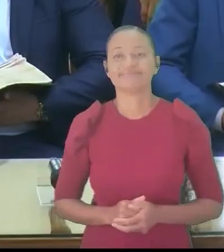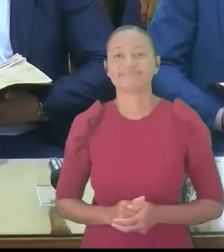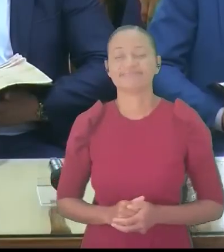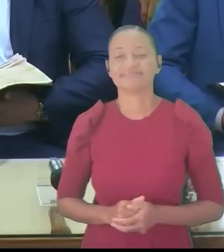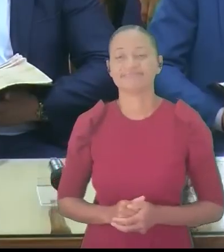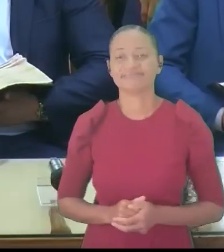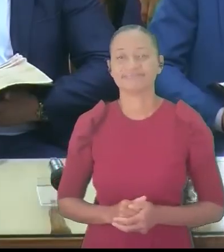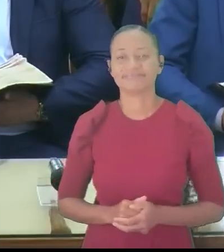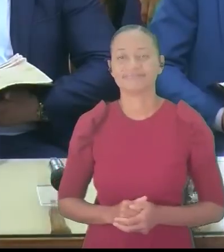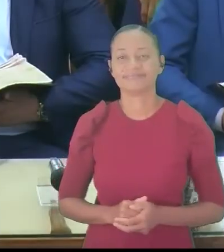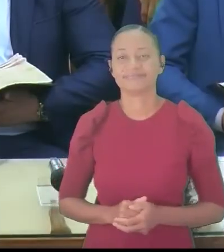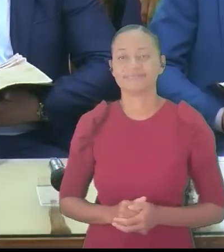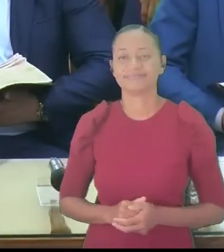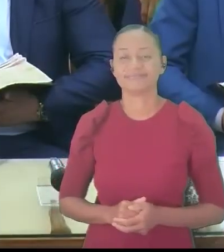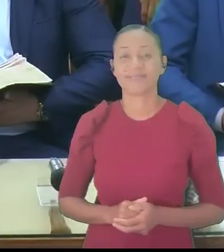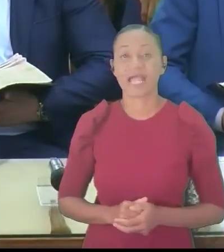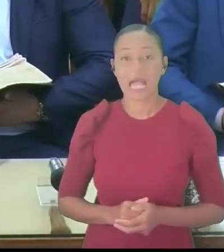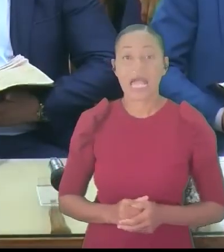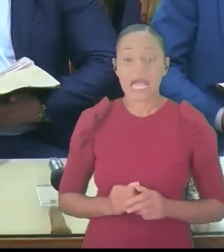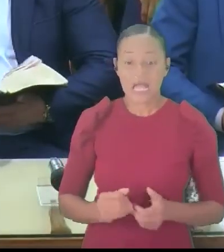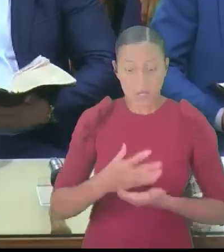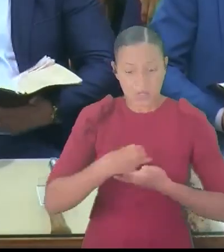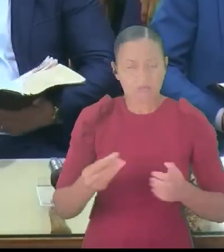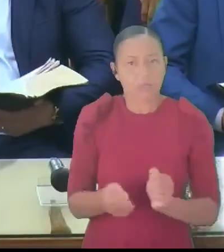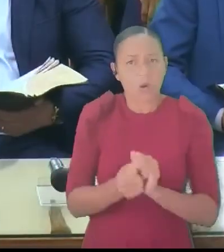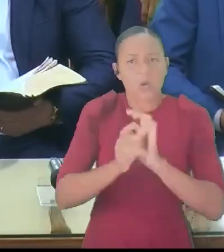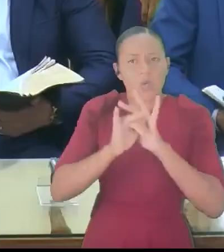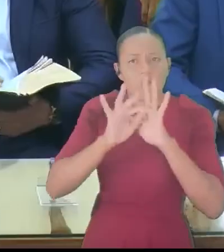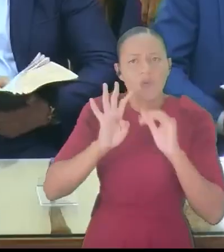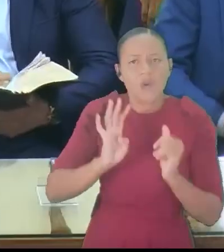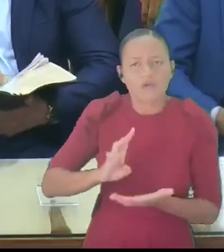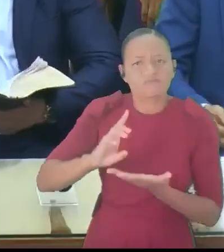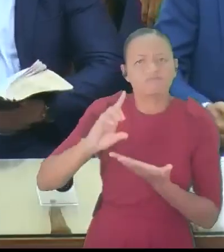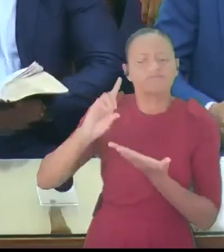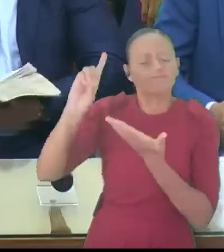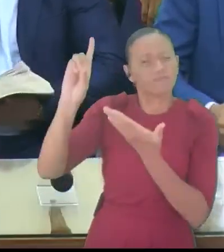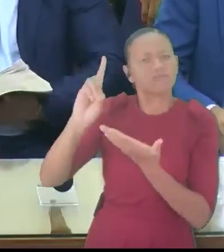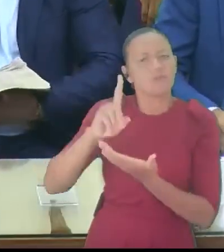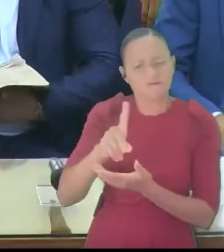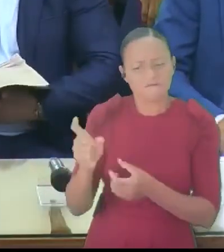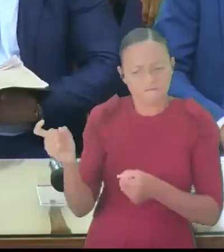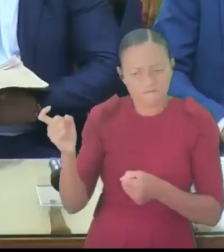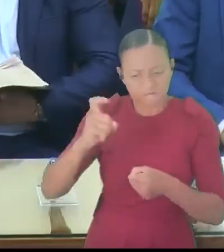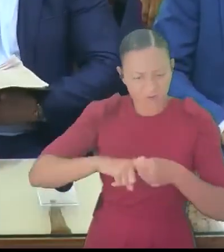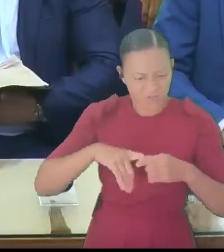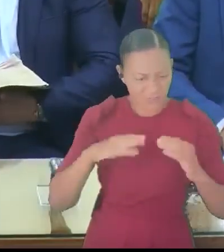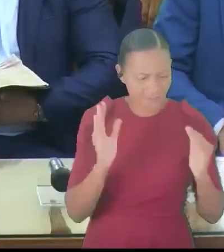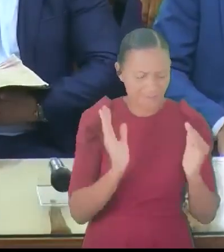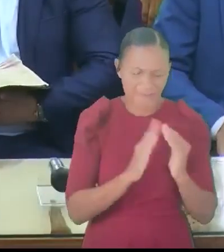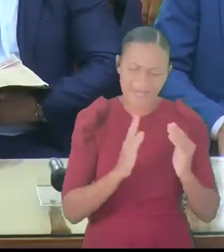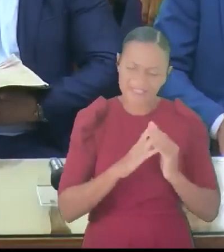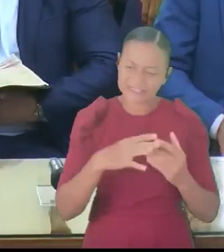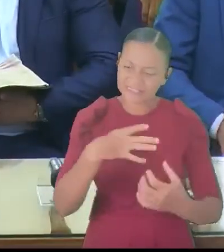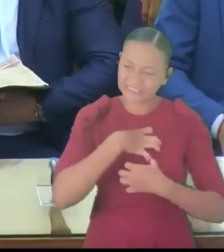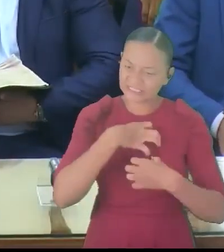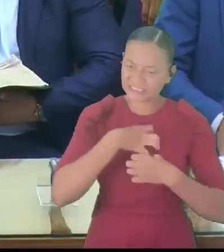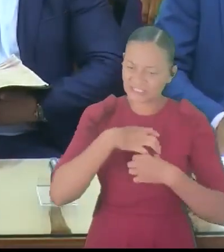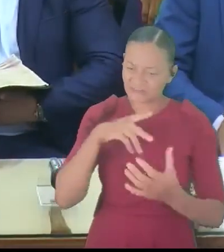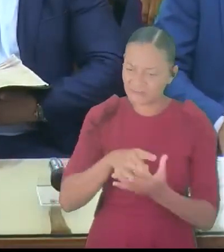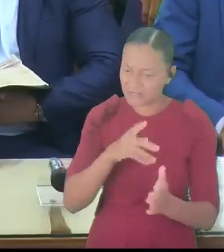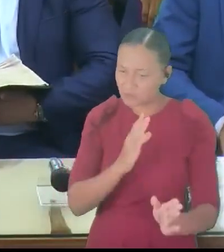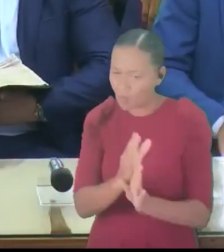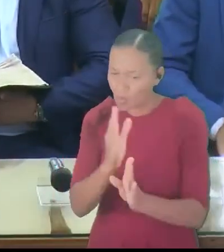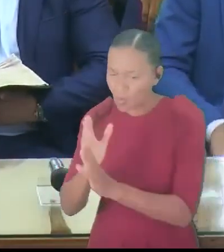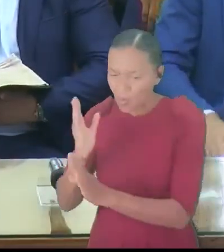Aleluia! Dá para dar glória para Deus? Quem vai voltando para casa com novas verdades, com